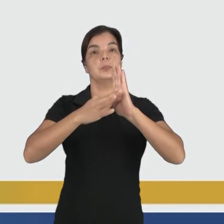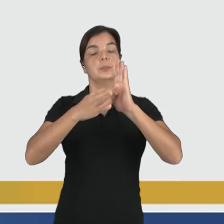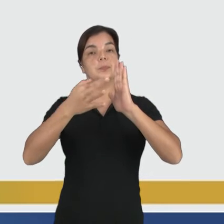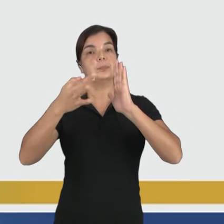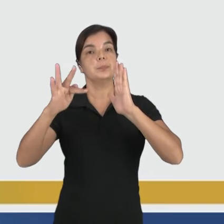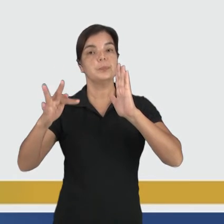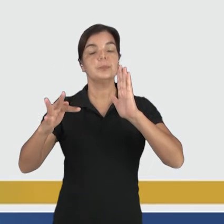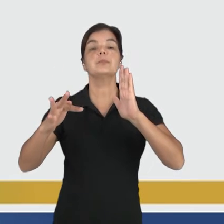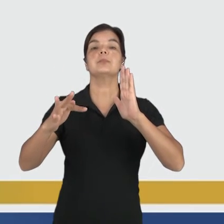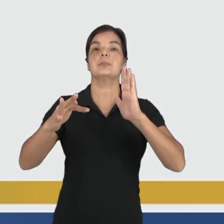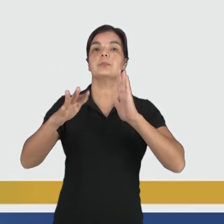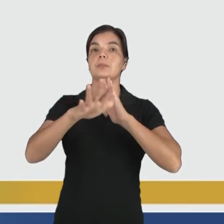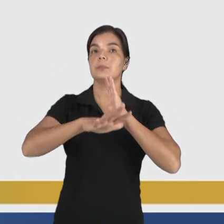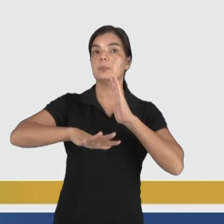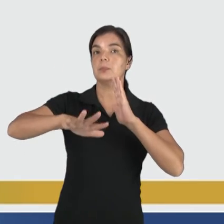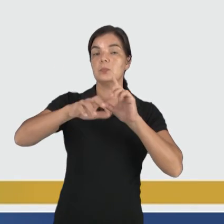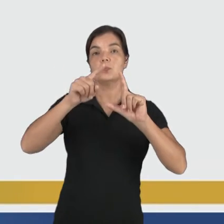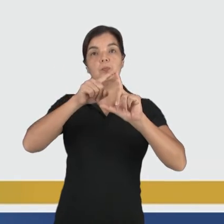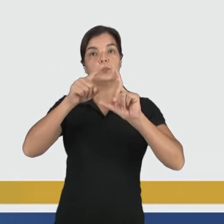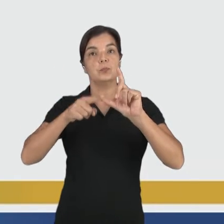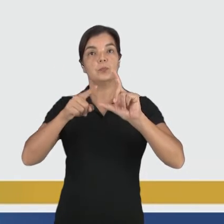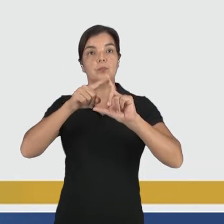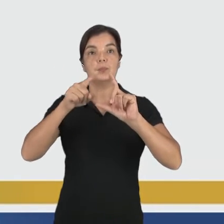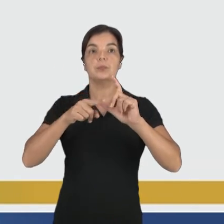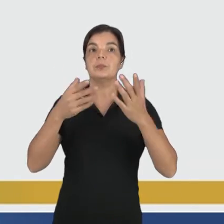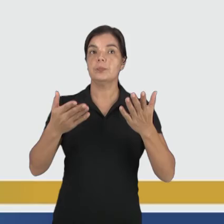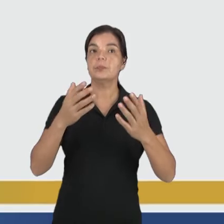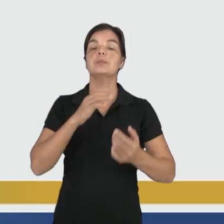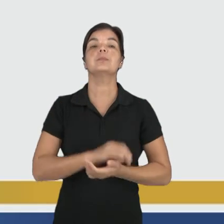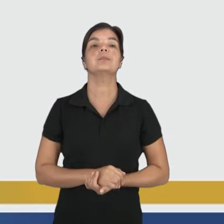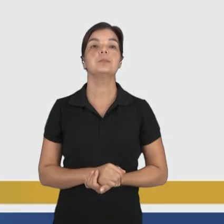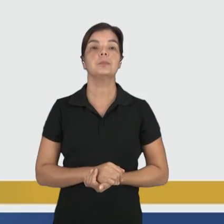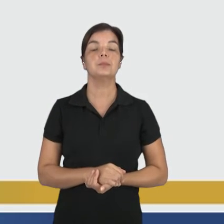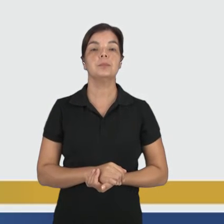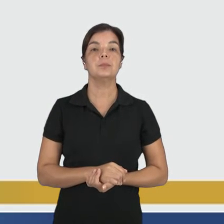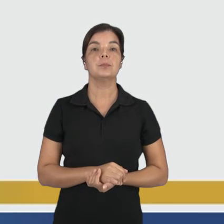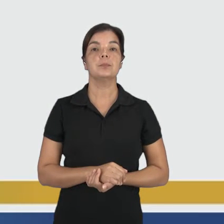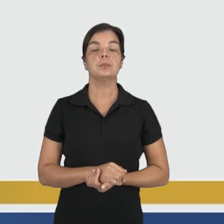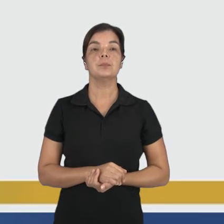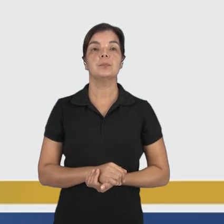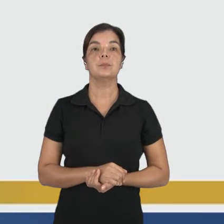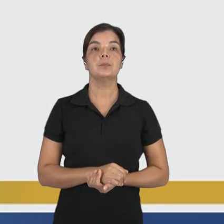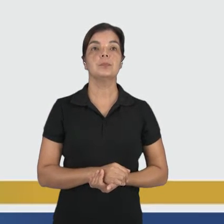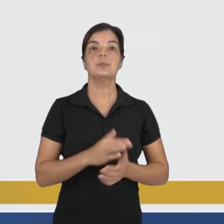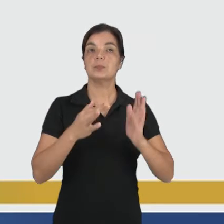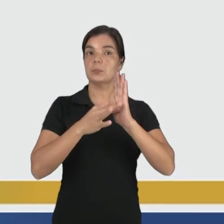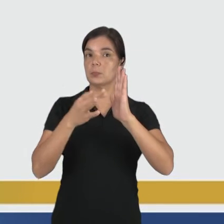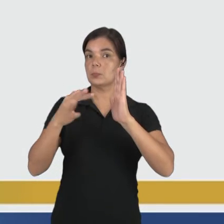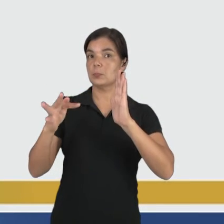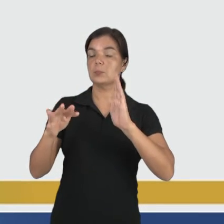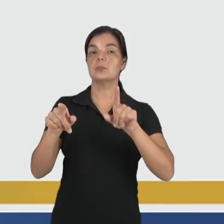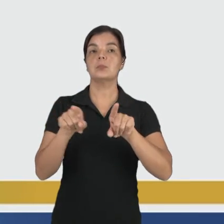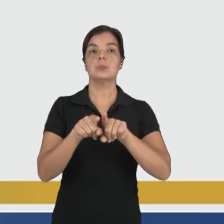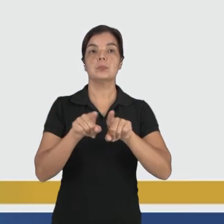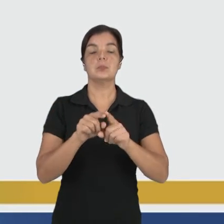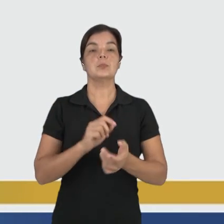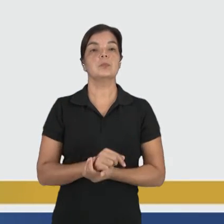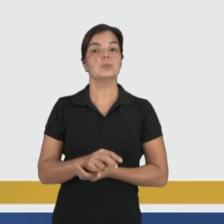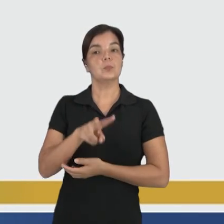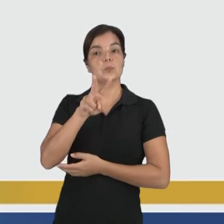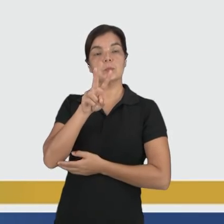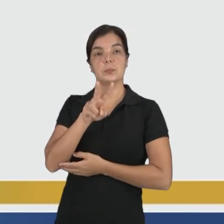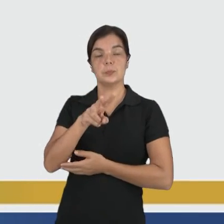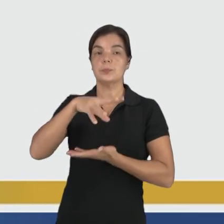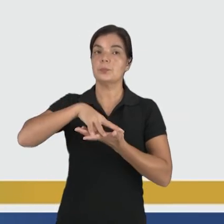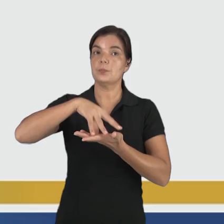é dada pela fórmula da área do círculo. Então, ela vai ficar da seguinte maneira, em outras palavras, tá?